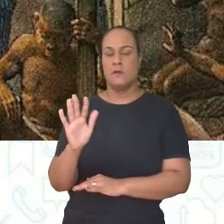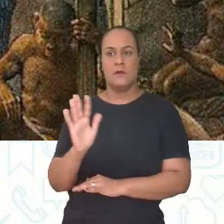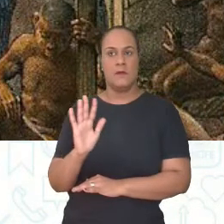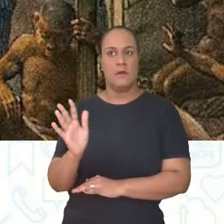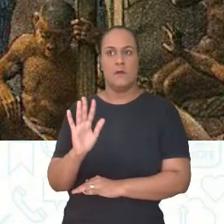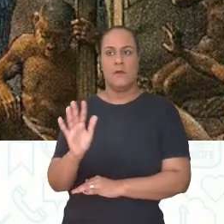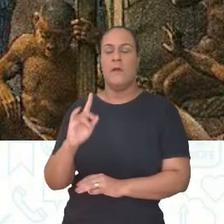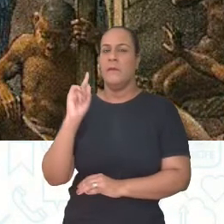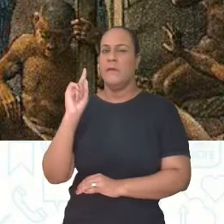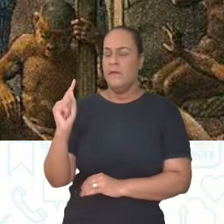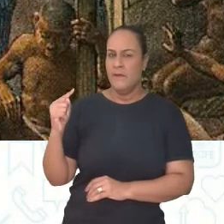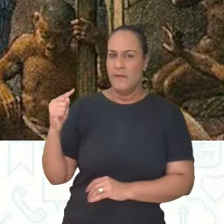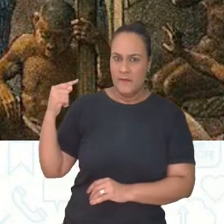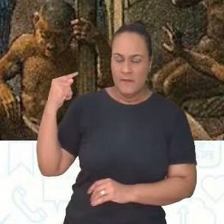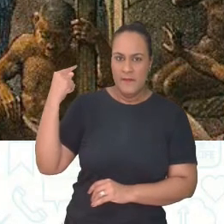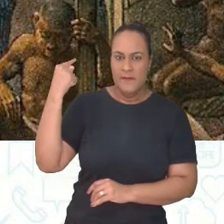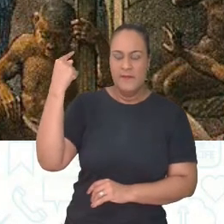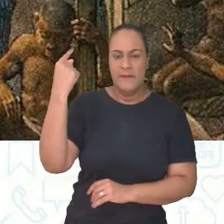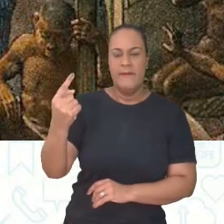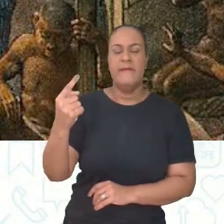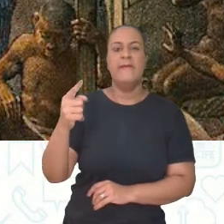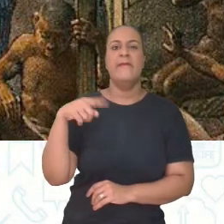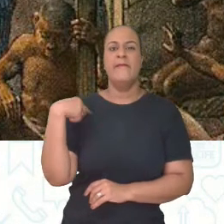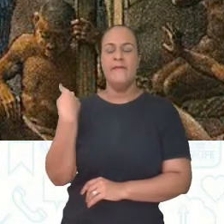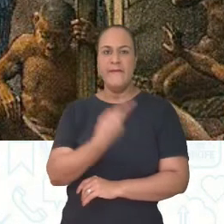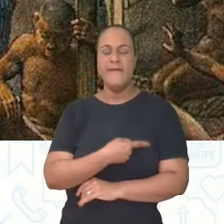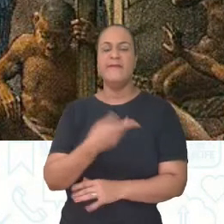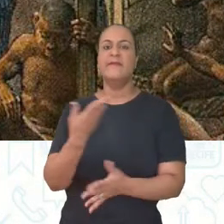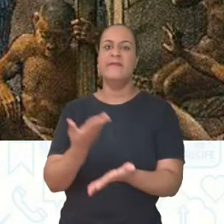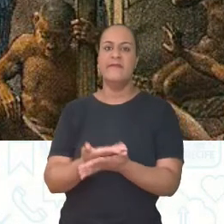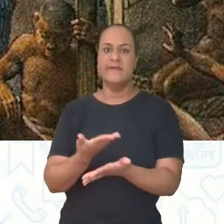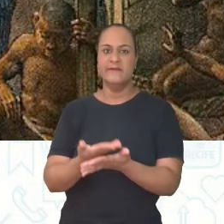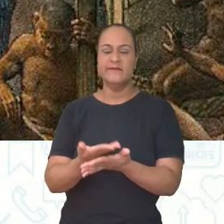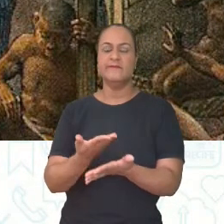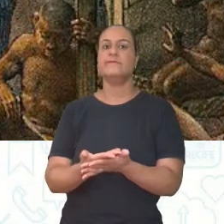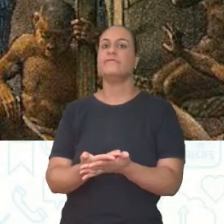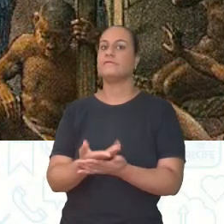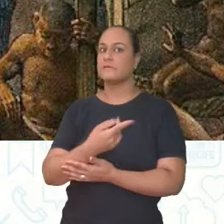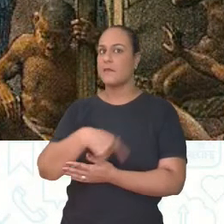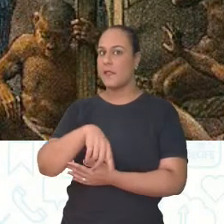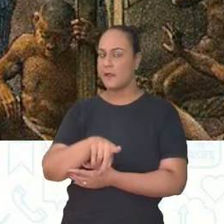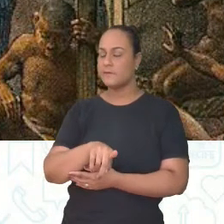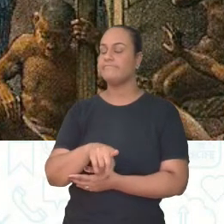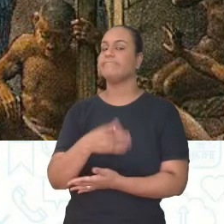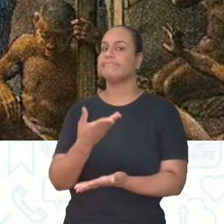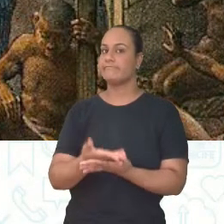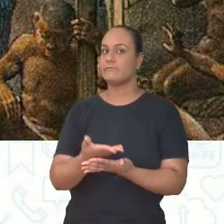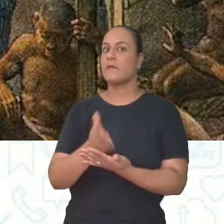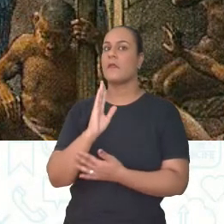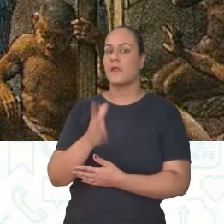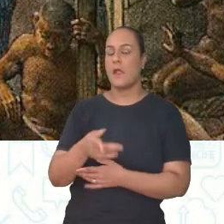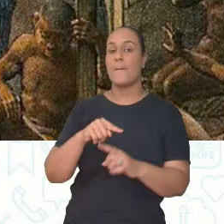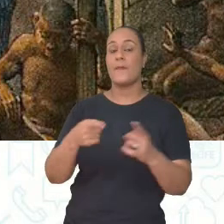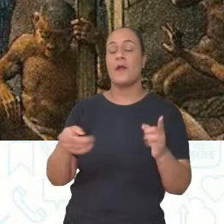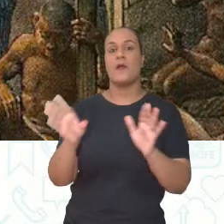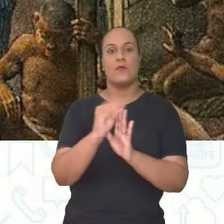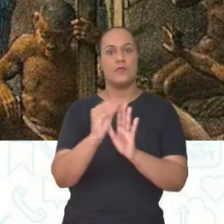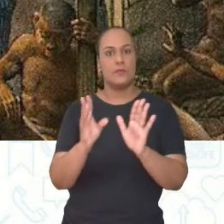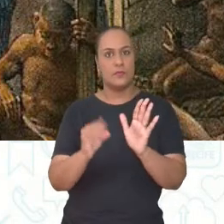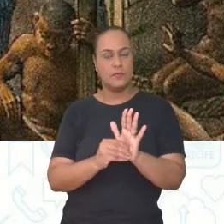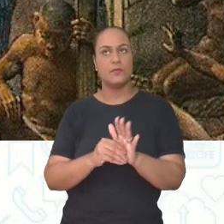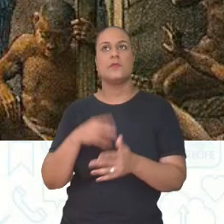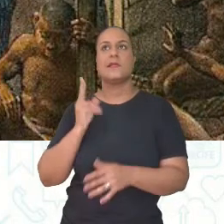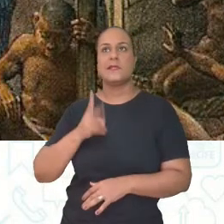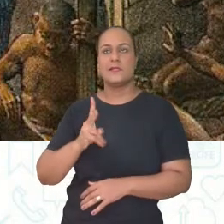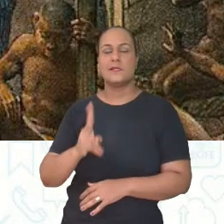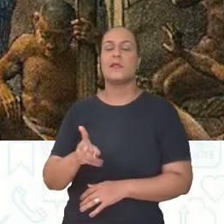é mais para frente e a gente vai estudar isso. Vocês já viram, mas é um assunto que é sempre recorrente, né? Sempre a